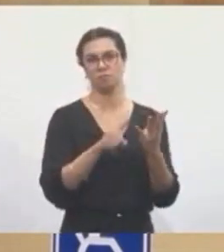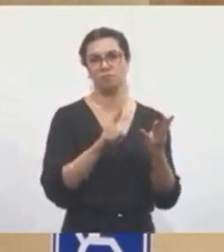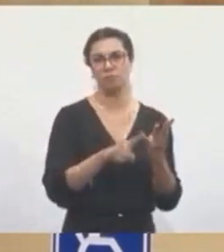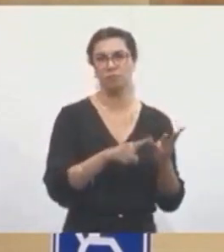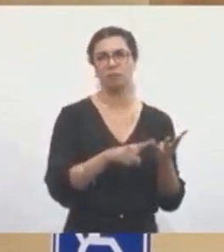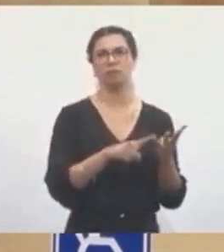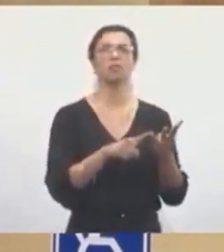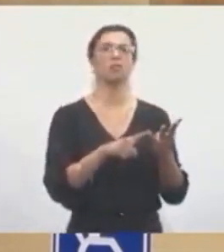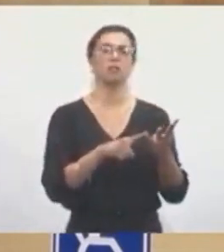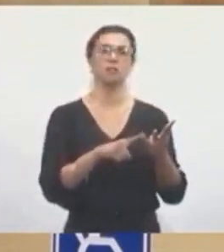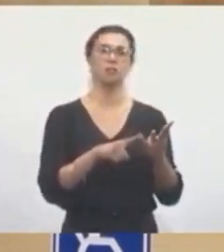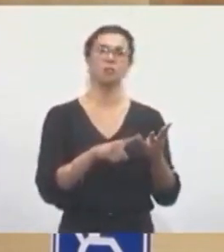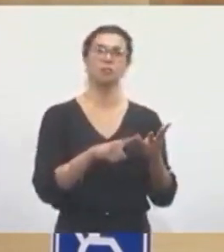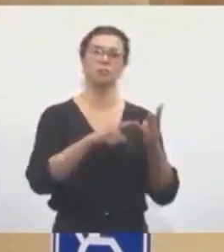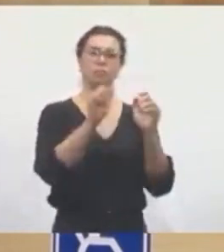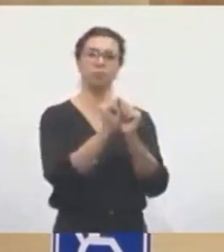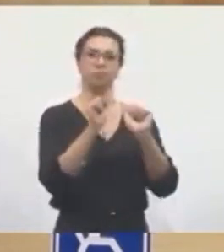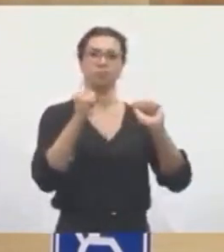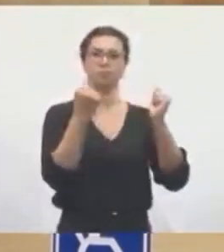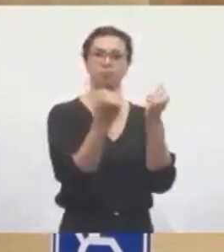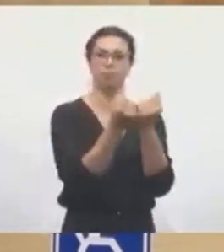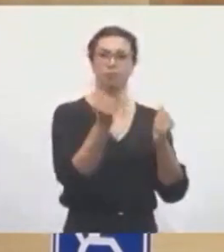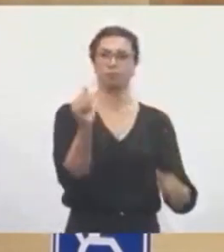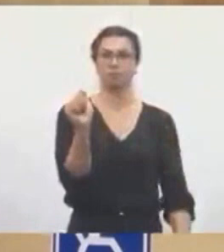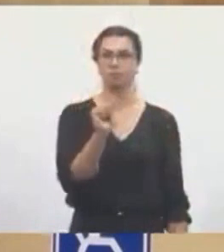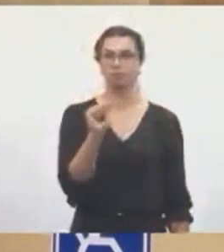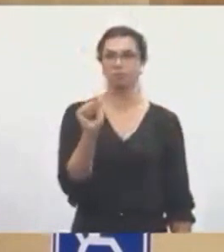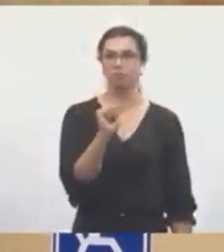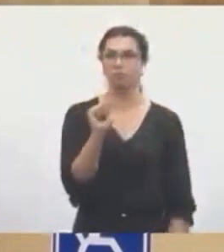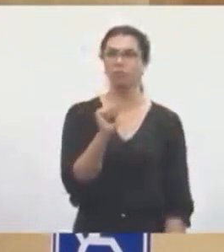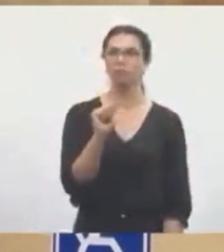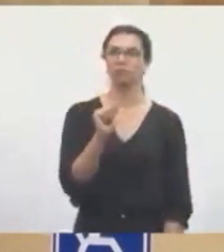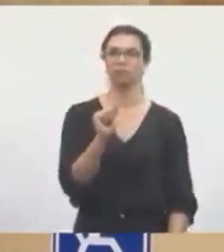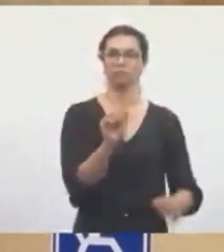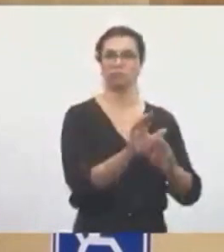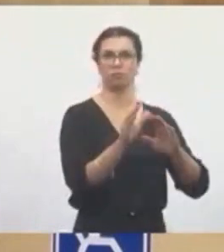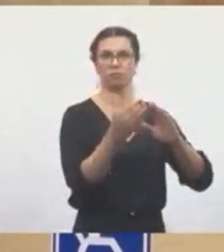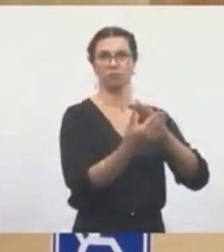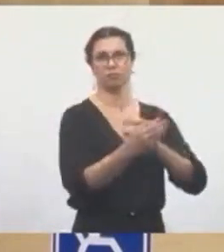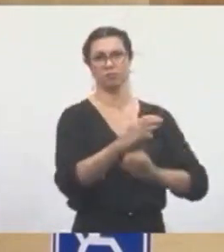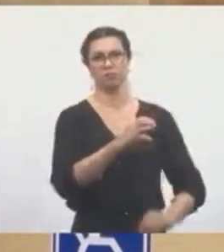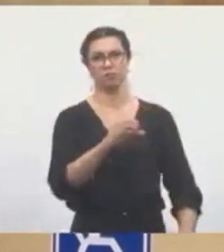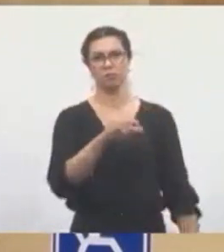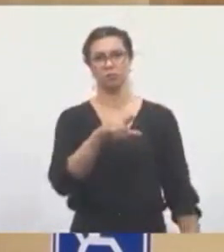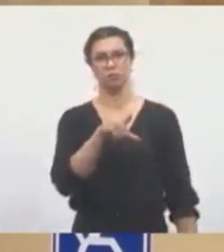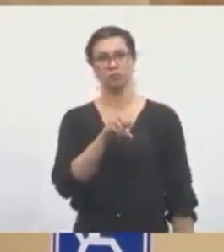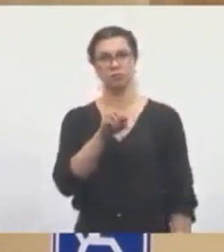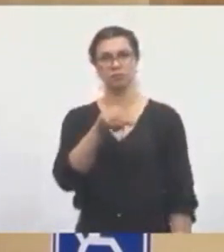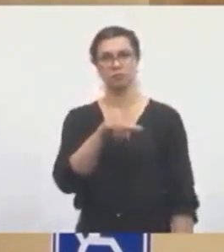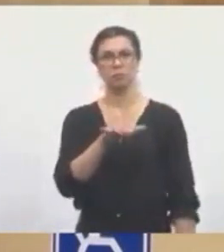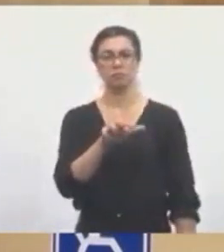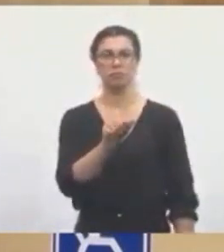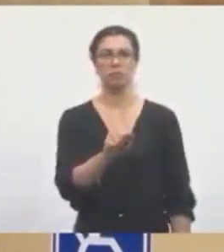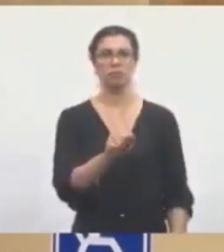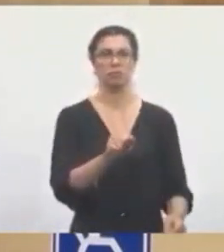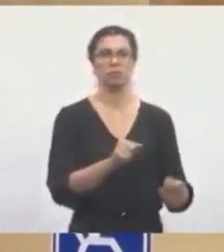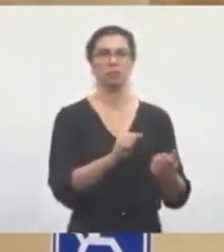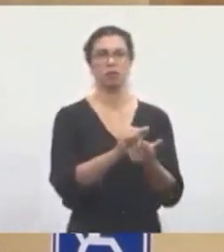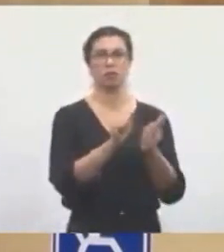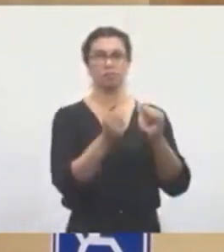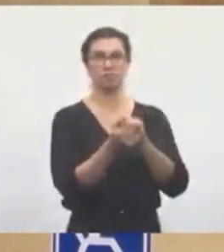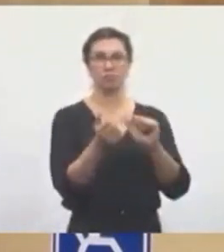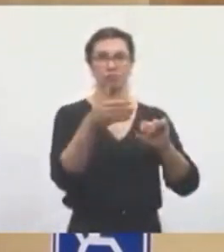encaixa e muito bem a associação do Jardim Colônia. Esporte de participação é